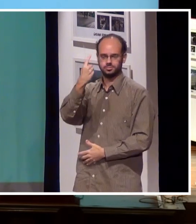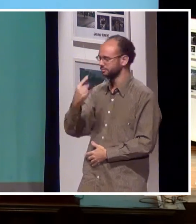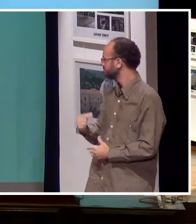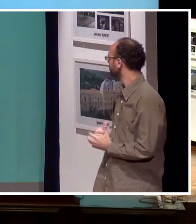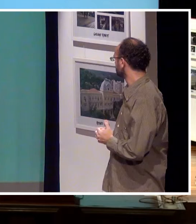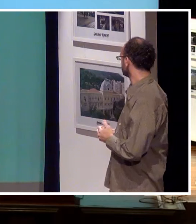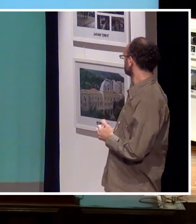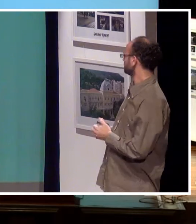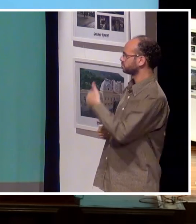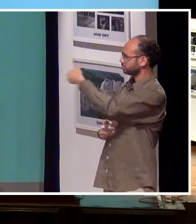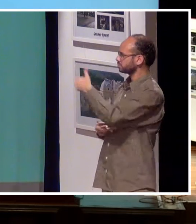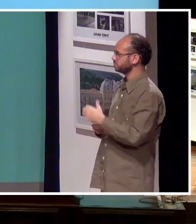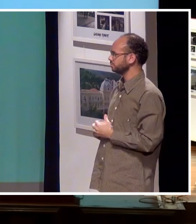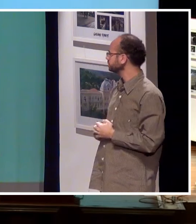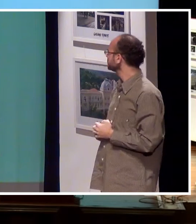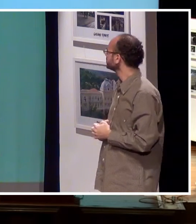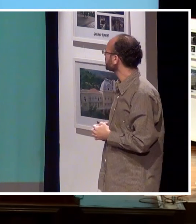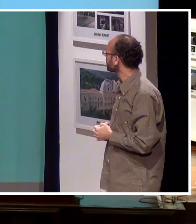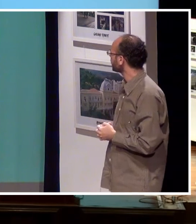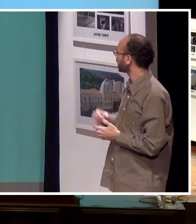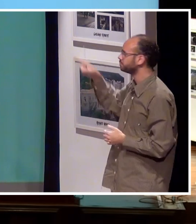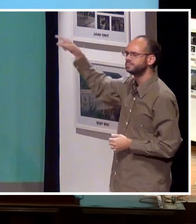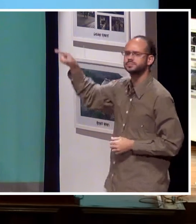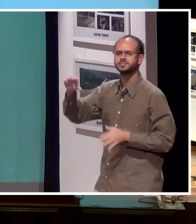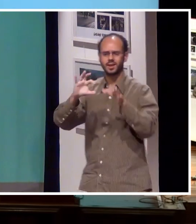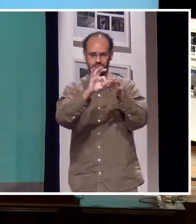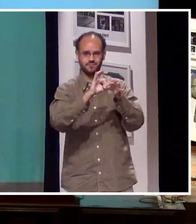sua participação nessa luta.